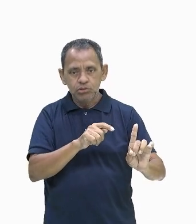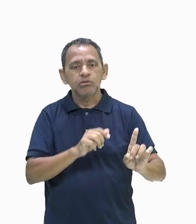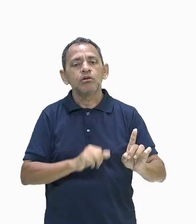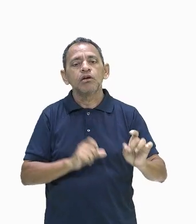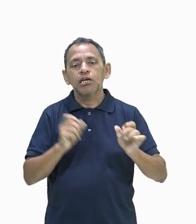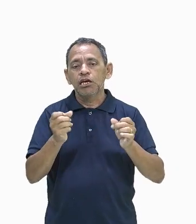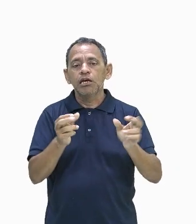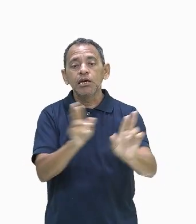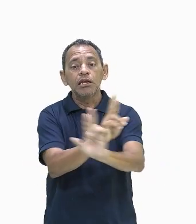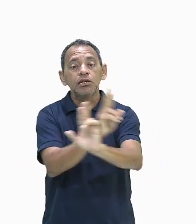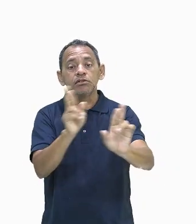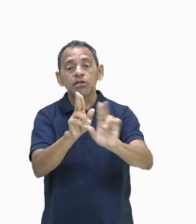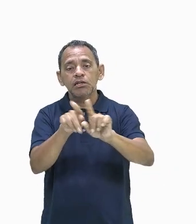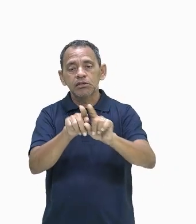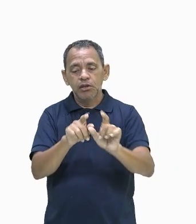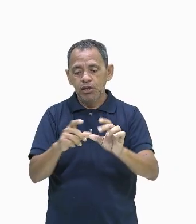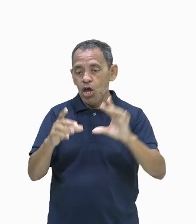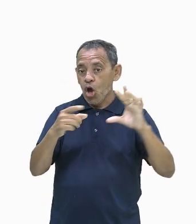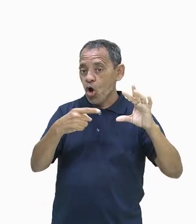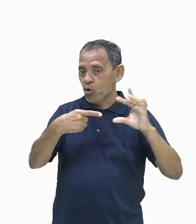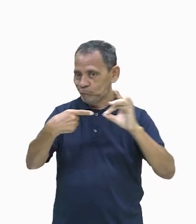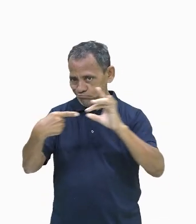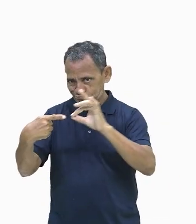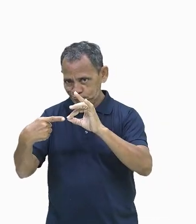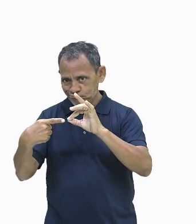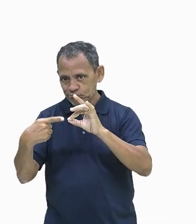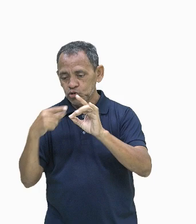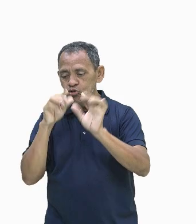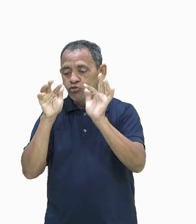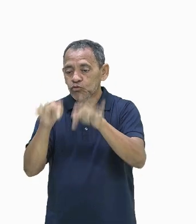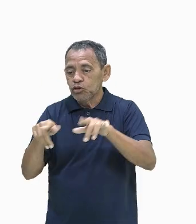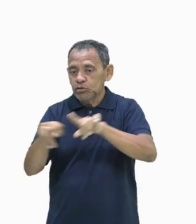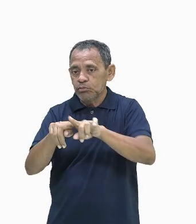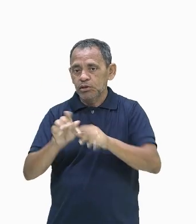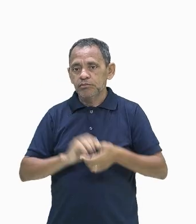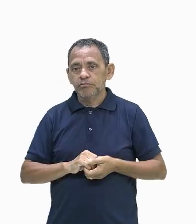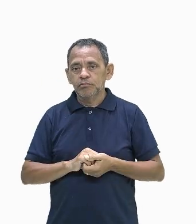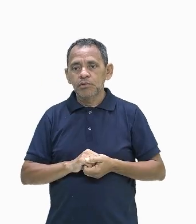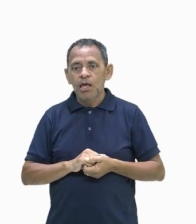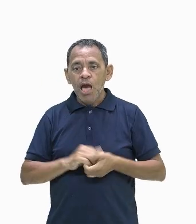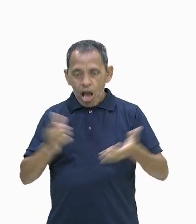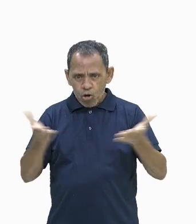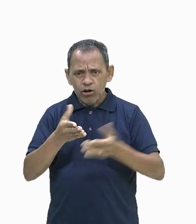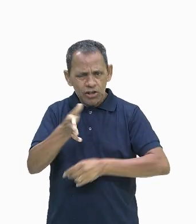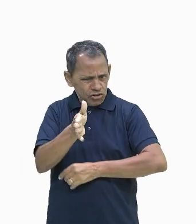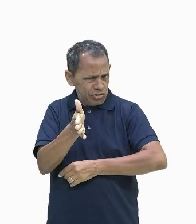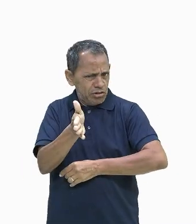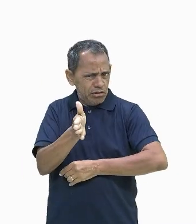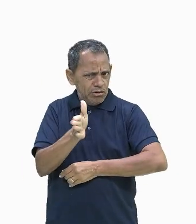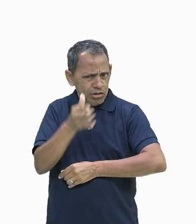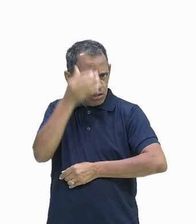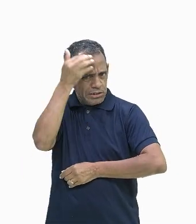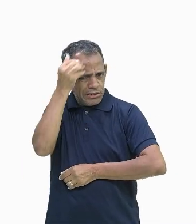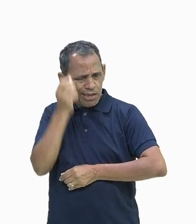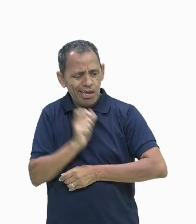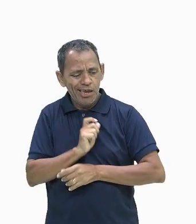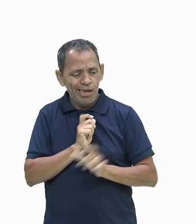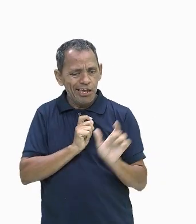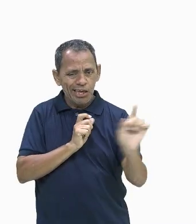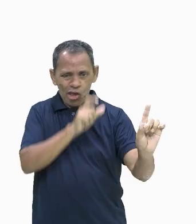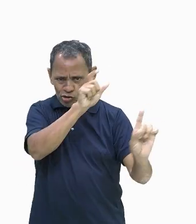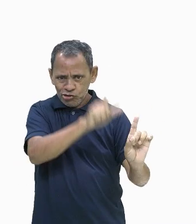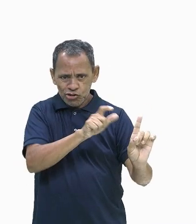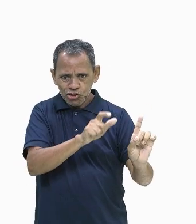ao meu sintagma nominal, ok? E aí, já que agora eu já sei que o meu sujeito é a parte da oração sobre a